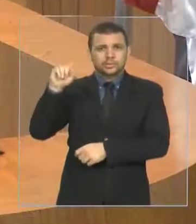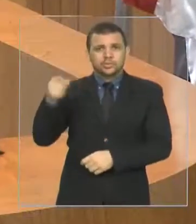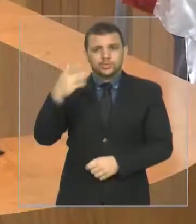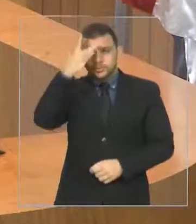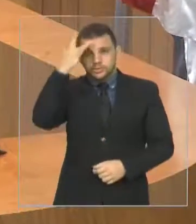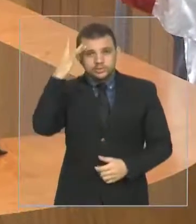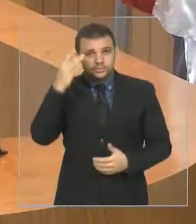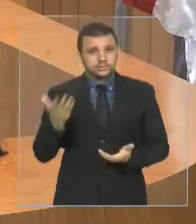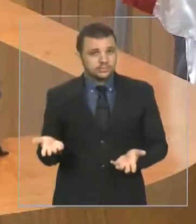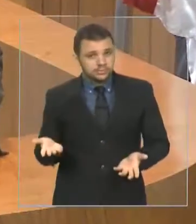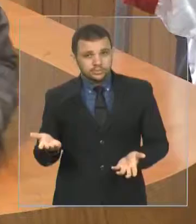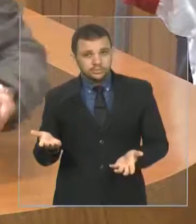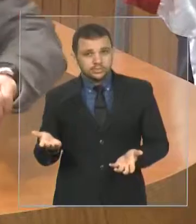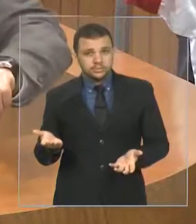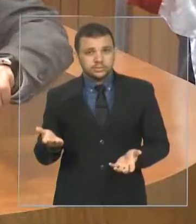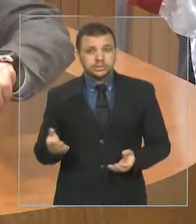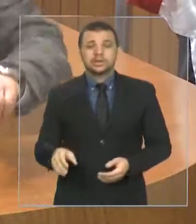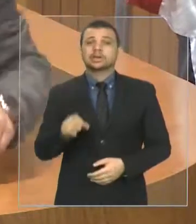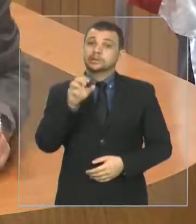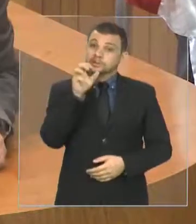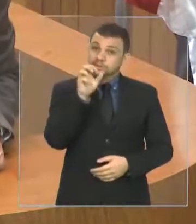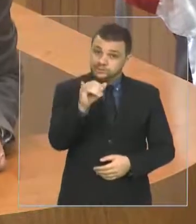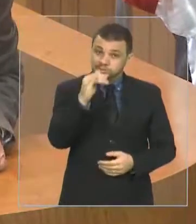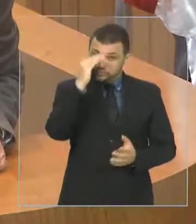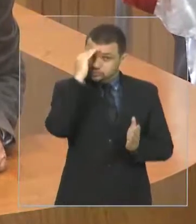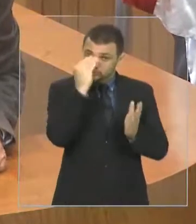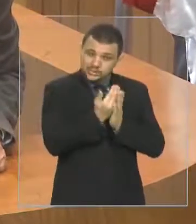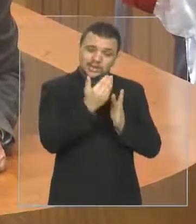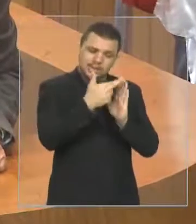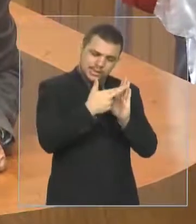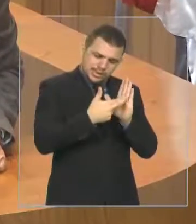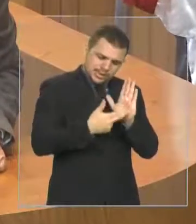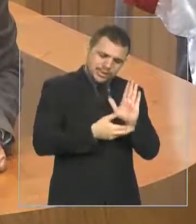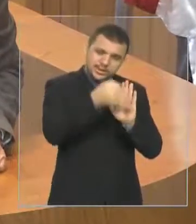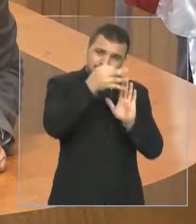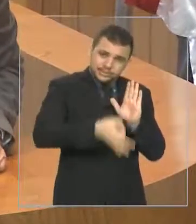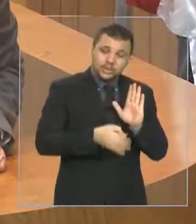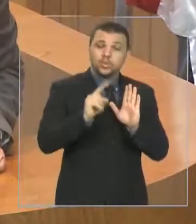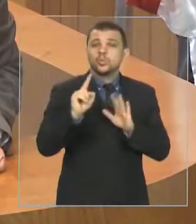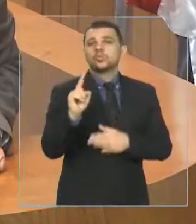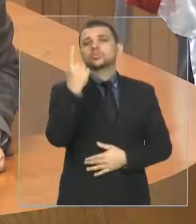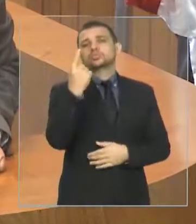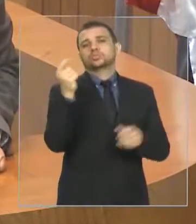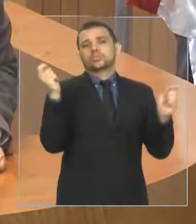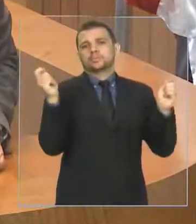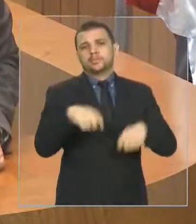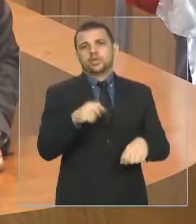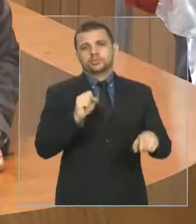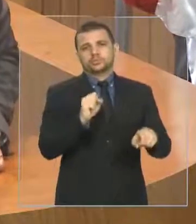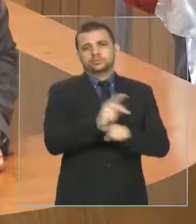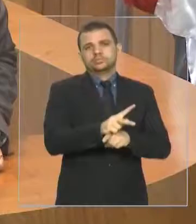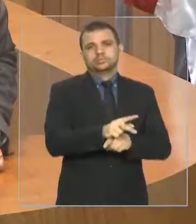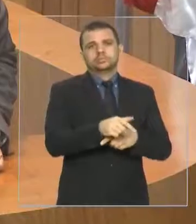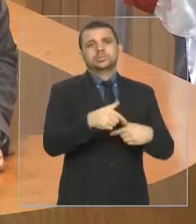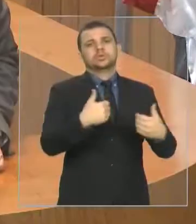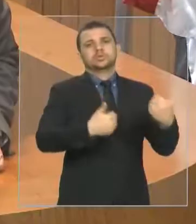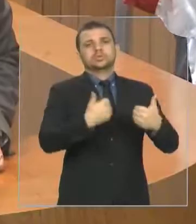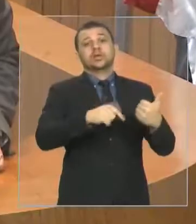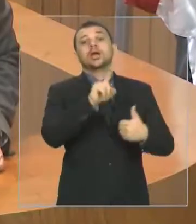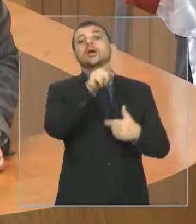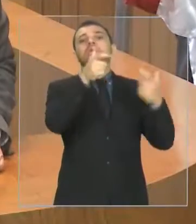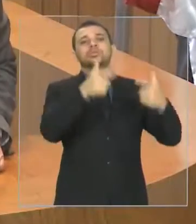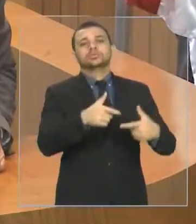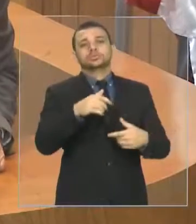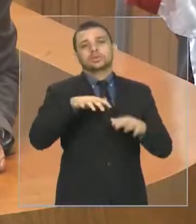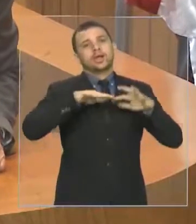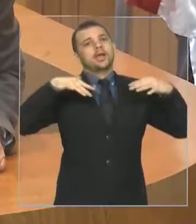o Castelão tem condições. Eu estou saindo daqui, estou indo com o secretário municipal de esporte, Neuzinho Santos, porque o jogo do Sampaio está marcado para o Neuzinho Santos.